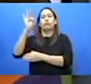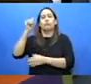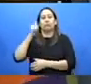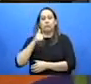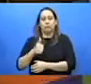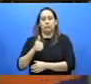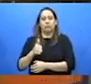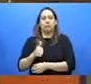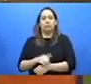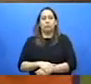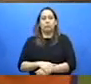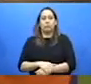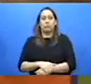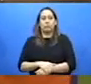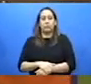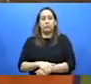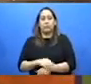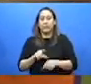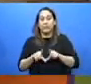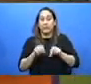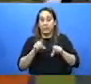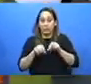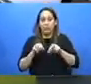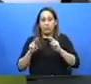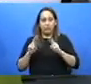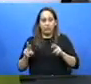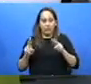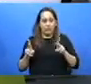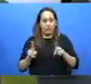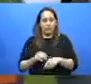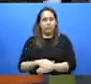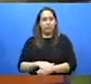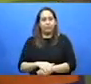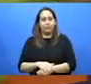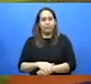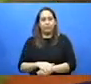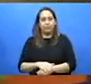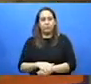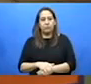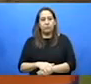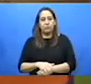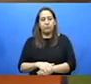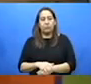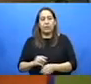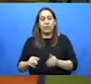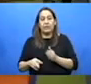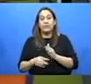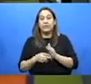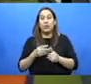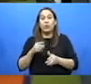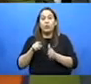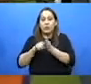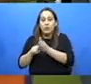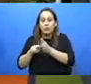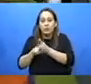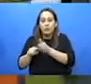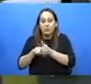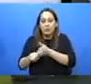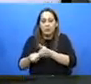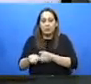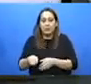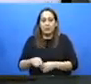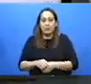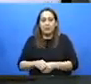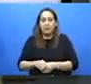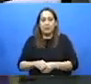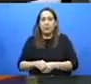e a germinar a sementinha. Bom, e a nossa segunda investigação como bons detetives? A circulação de